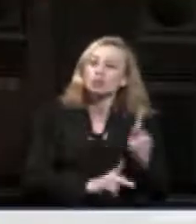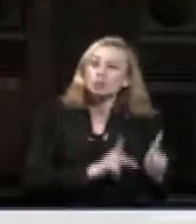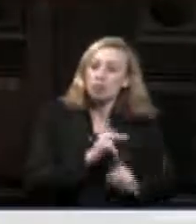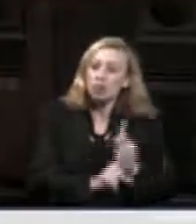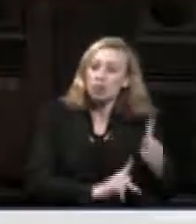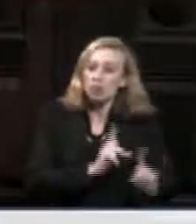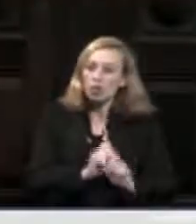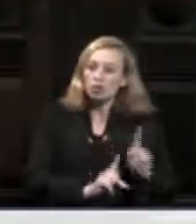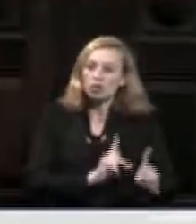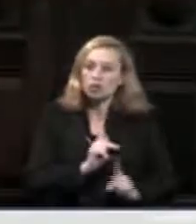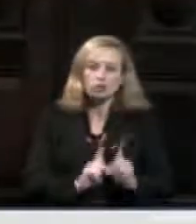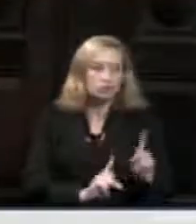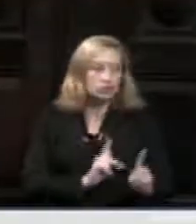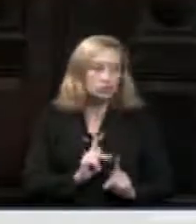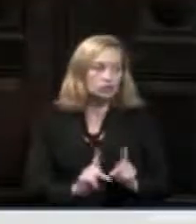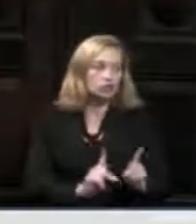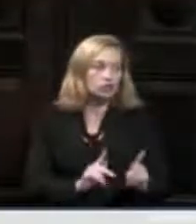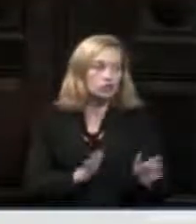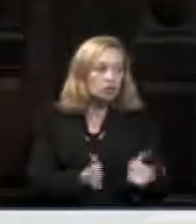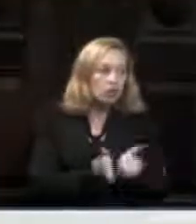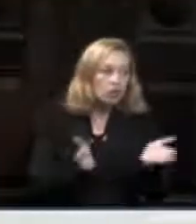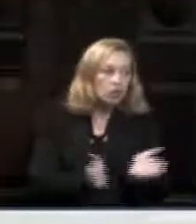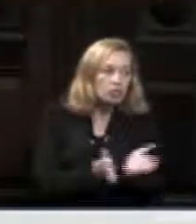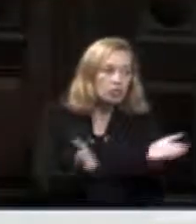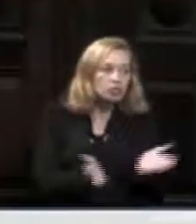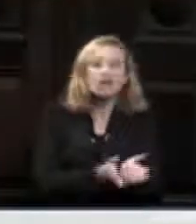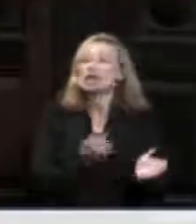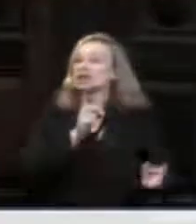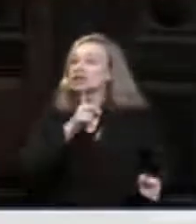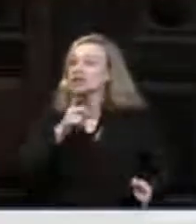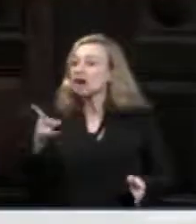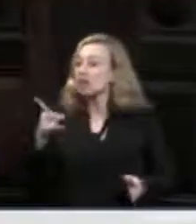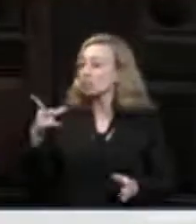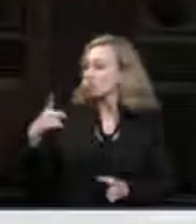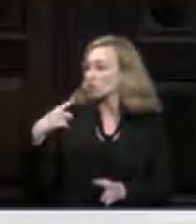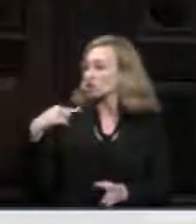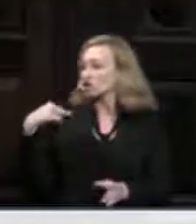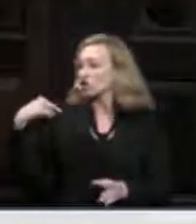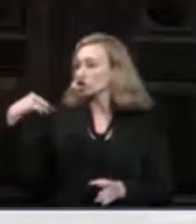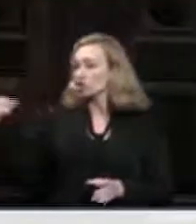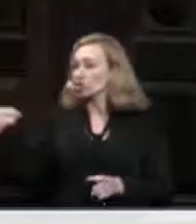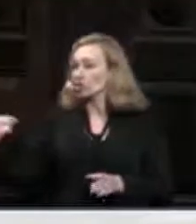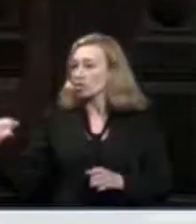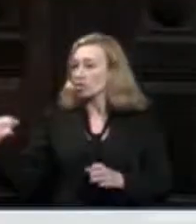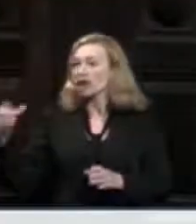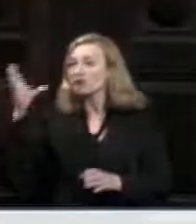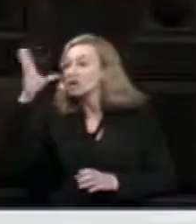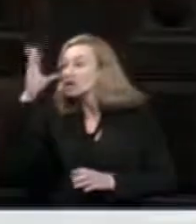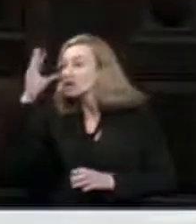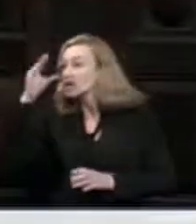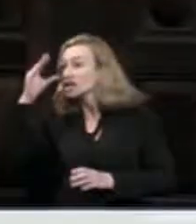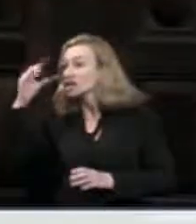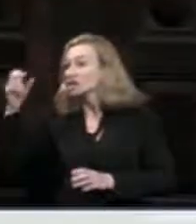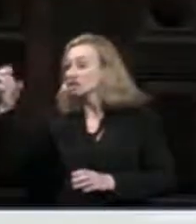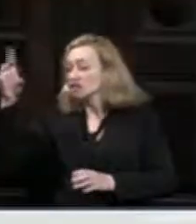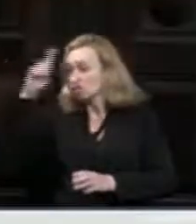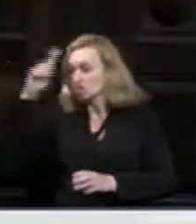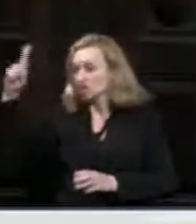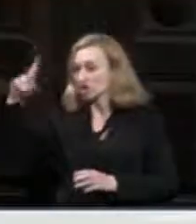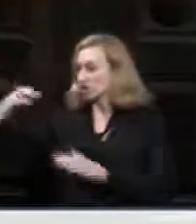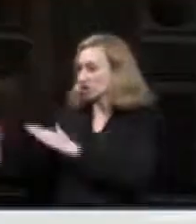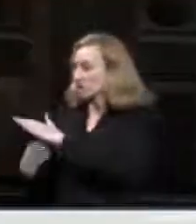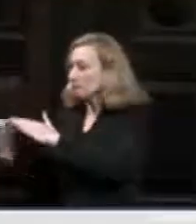e em favor dos mais pobres. Não contem comigo para a defesa do interesse dos poderosos. Não